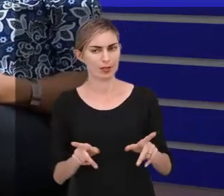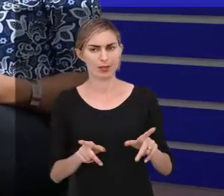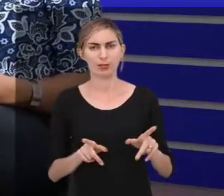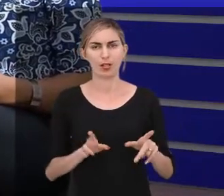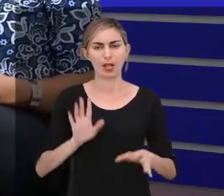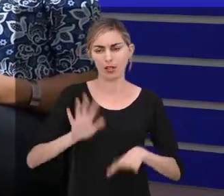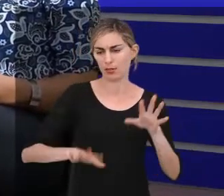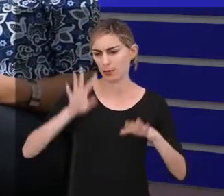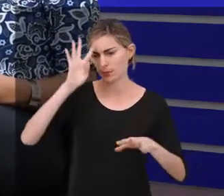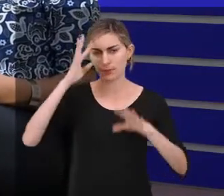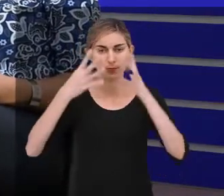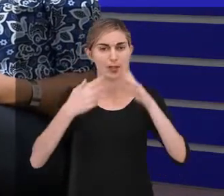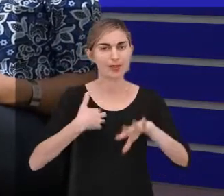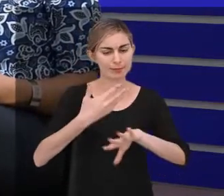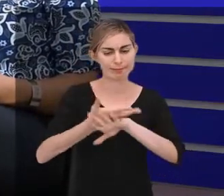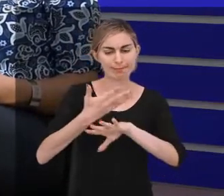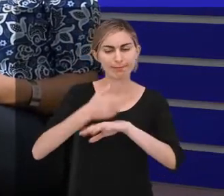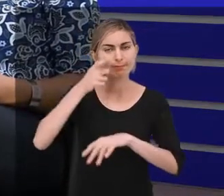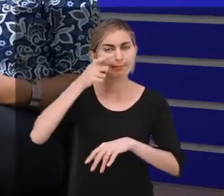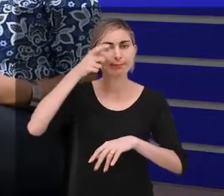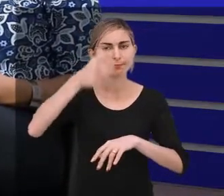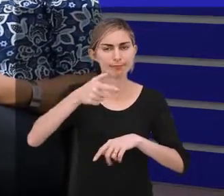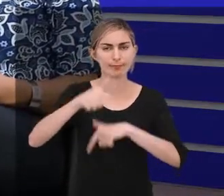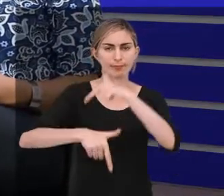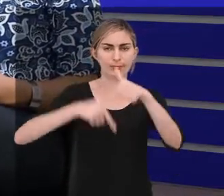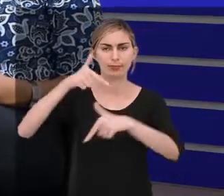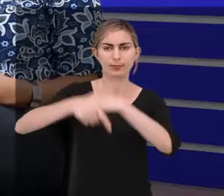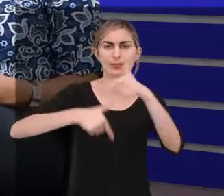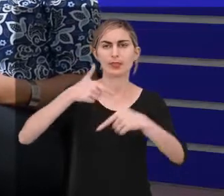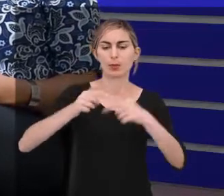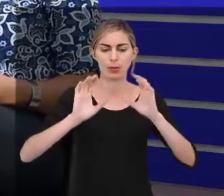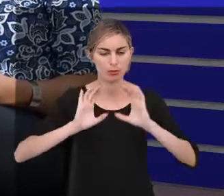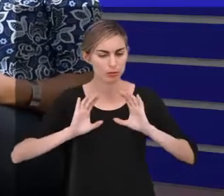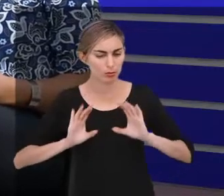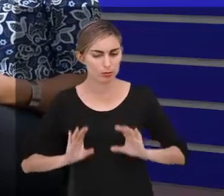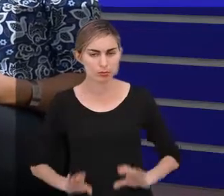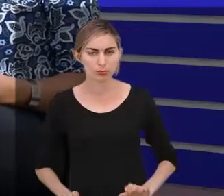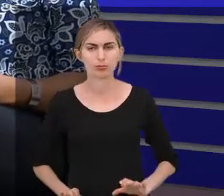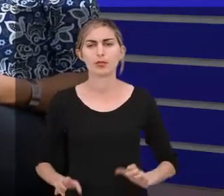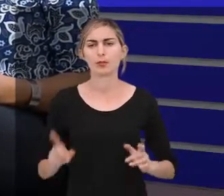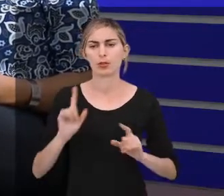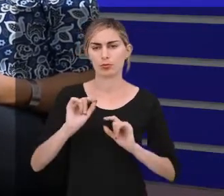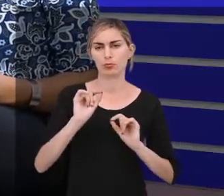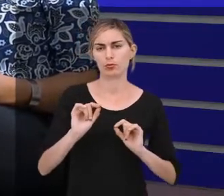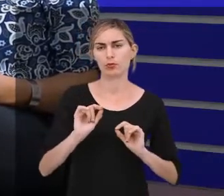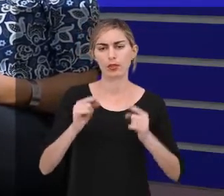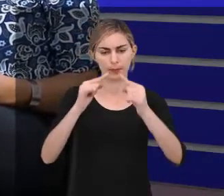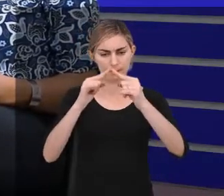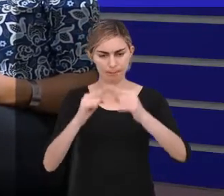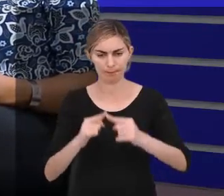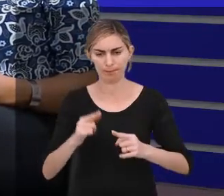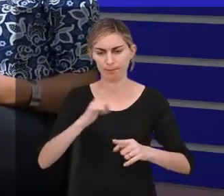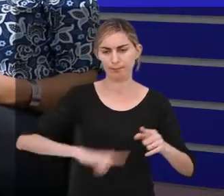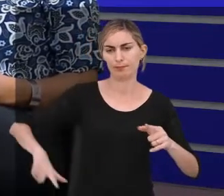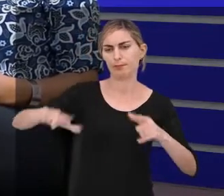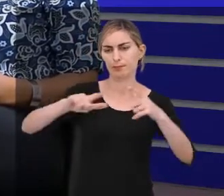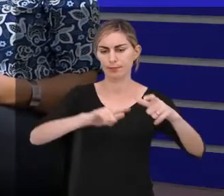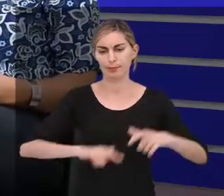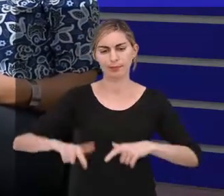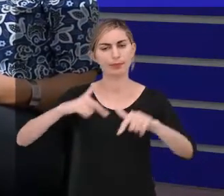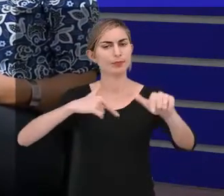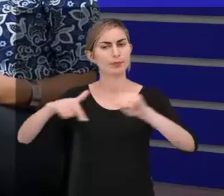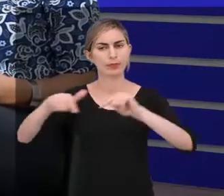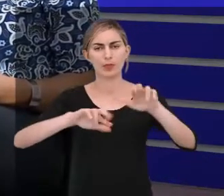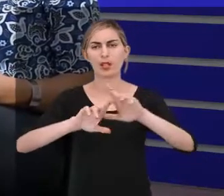Então, essa disciplina é muito interessante porque ela vai trabalhar essas questões do comportamento, que é altamente aplicável no ambiente de trabalho e às vezes é